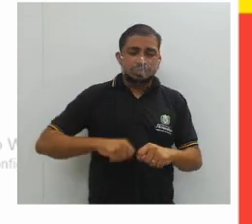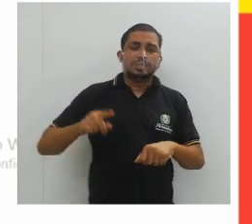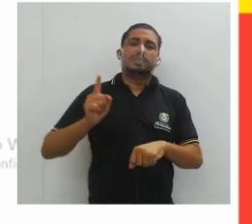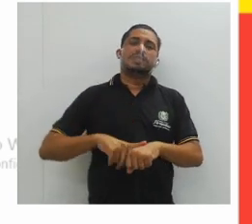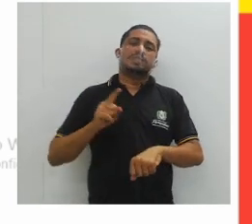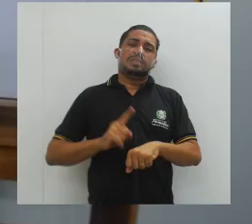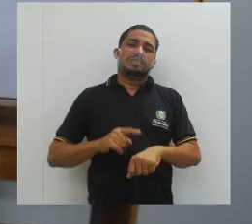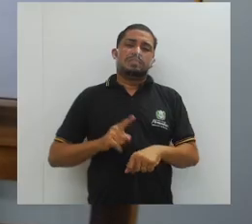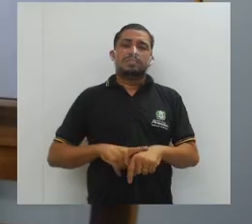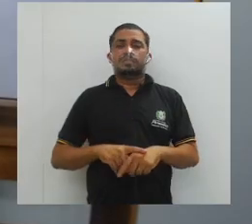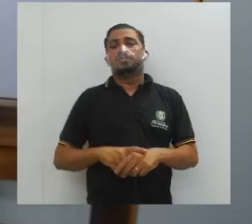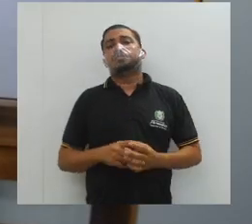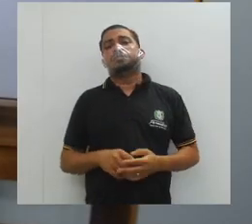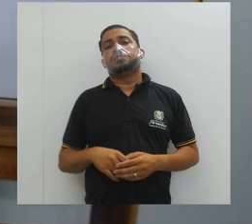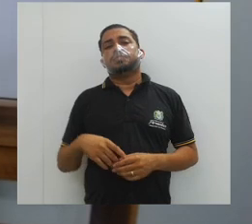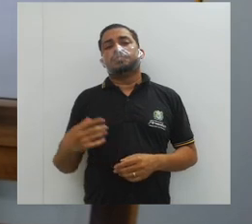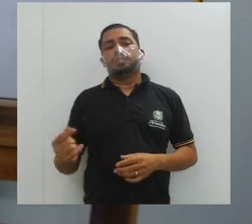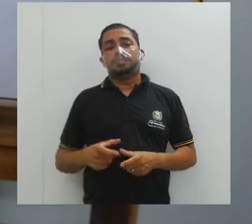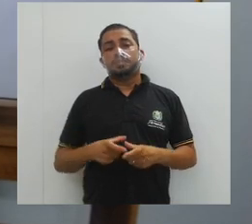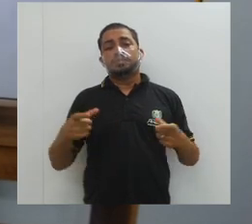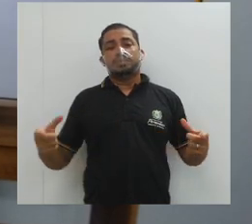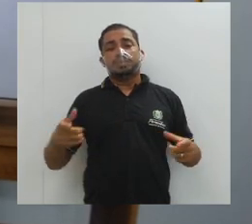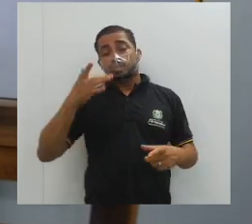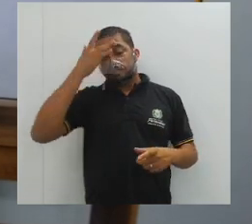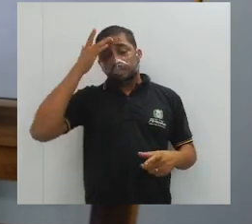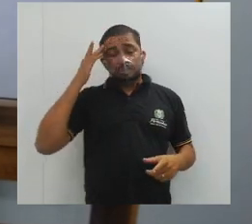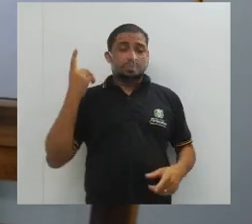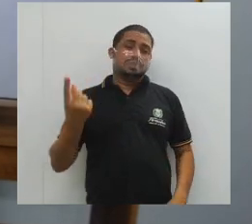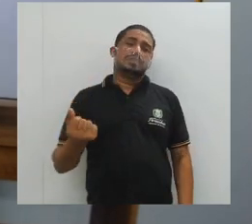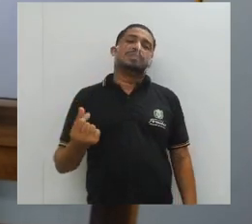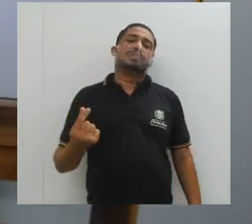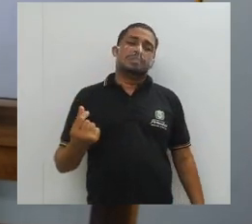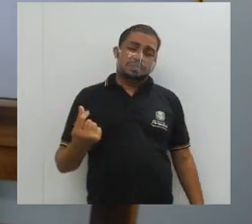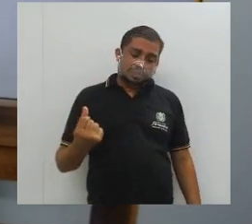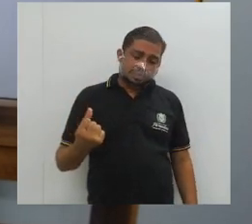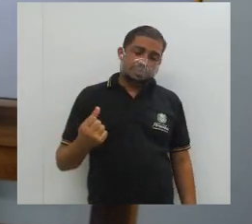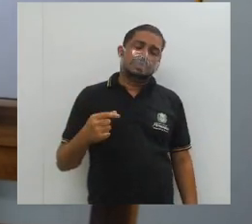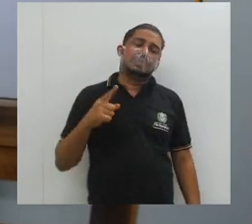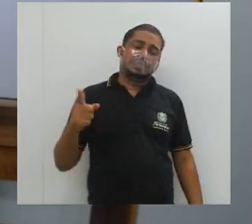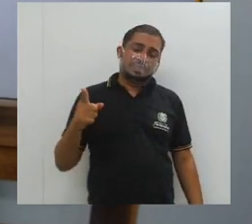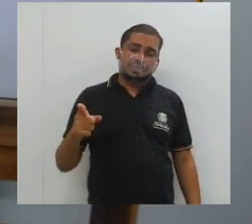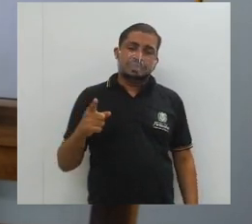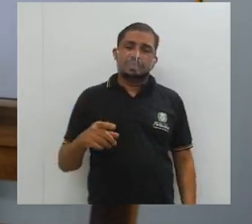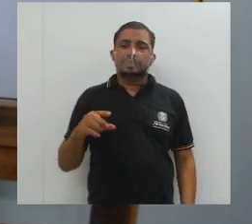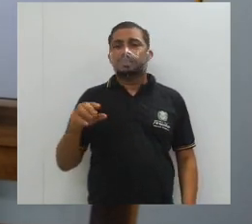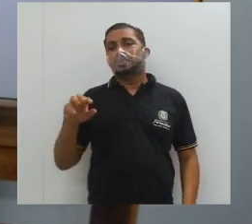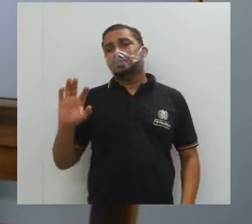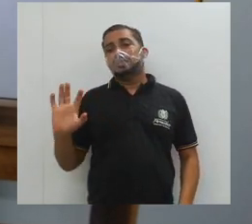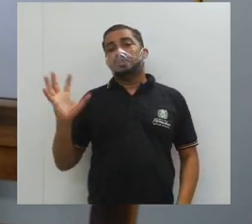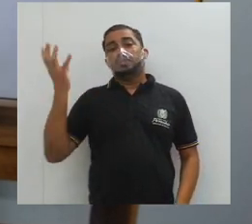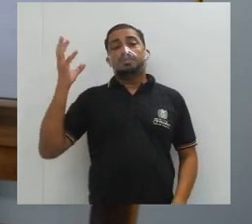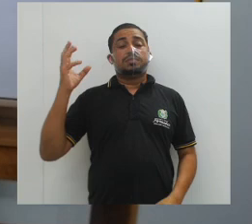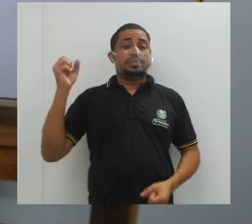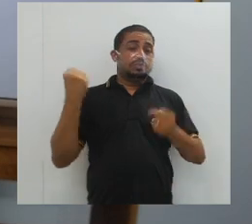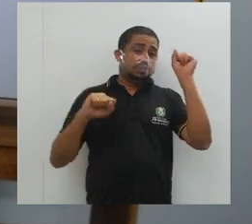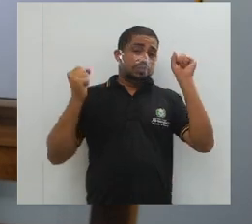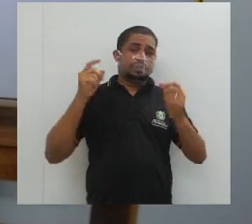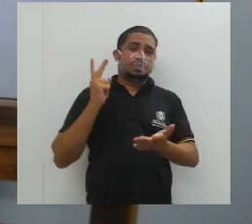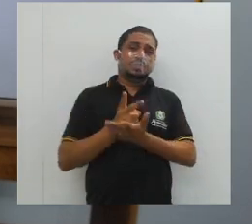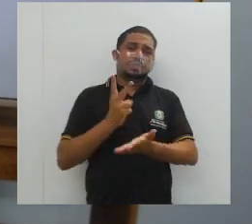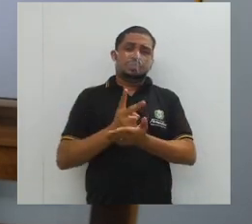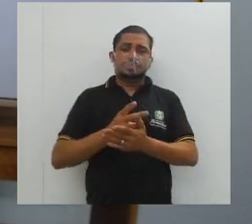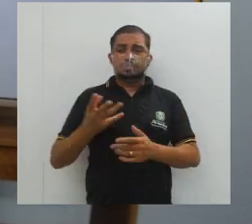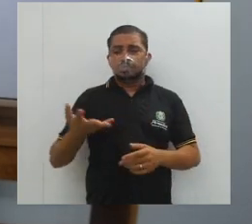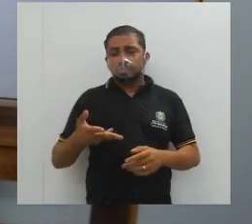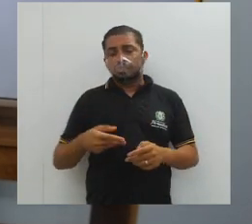tempo e tempo, para a maioria das pessoas, é dinheiro. E a gente, nessa lógica da revolução, está pensando em que sempre